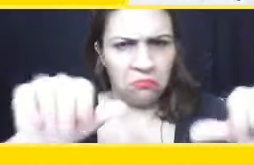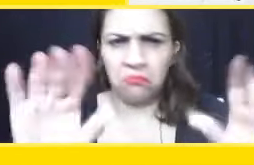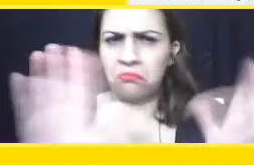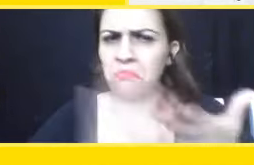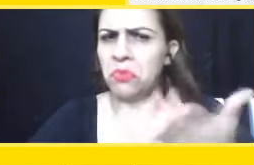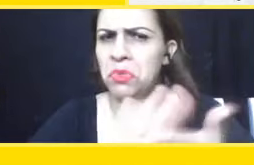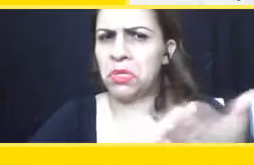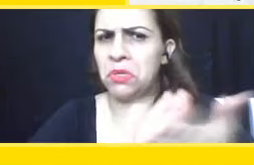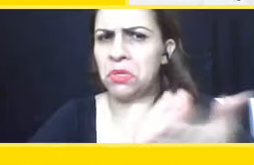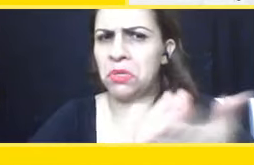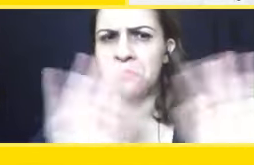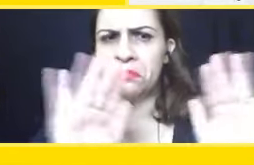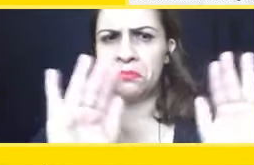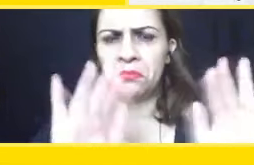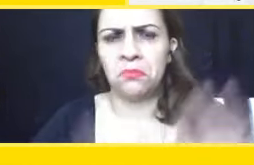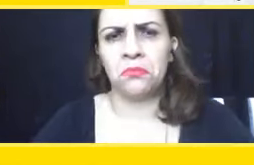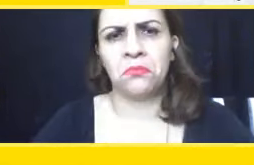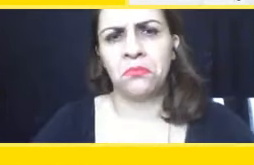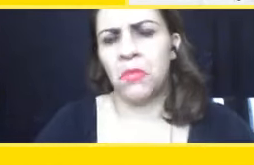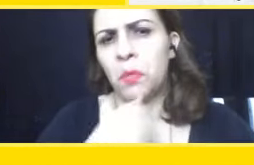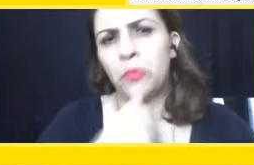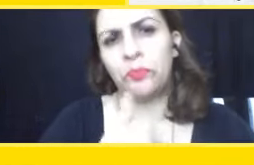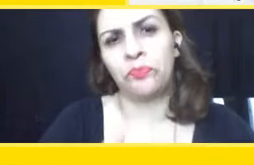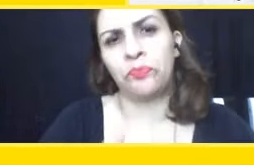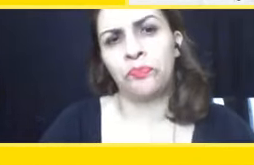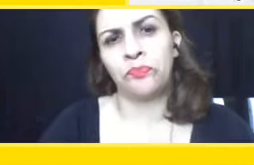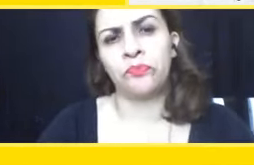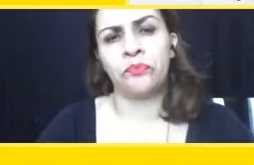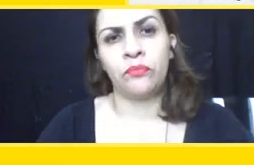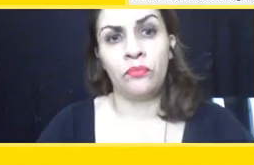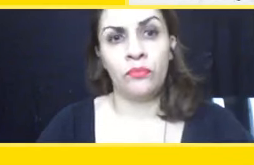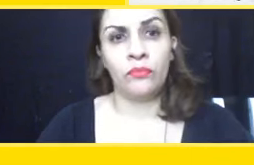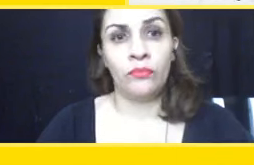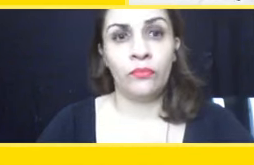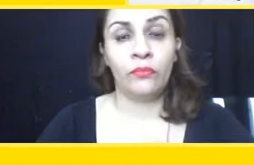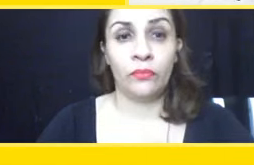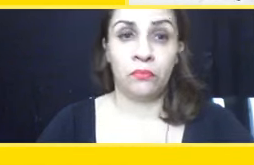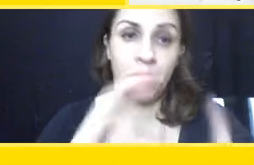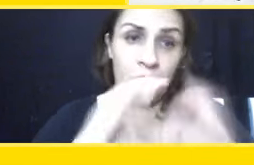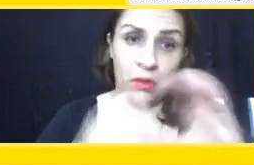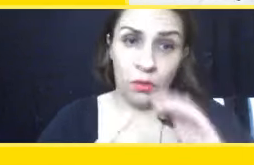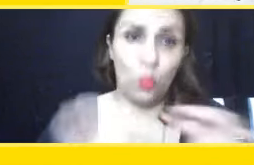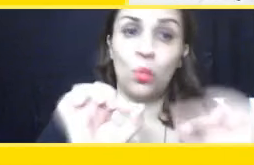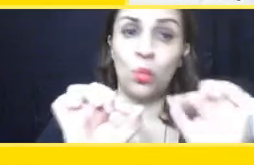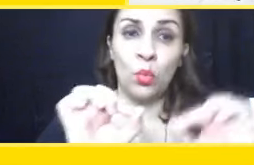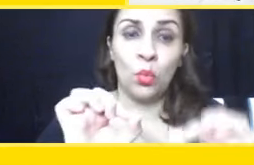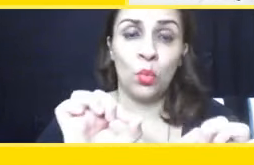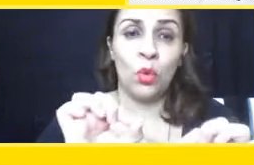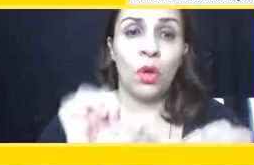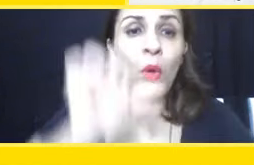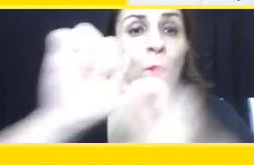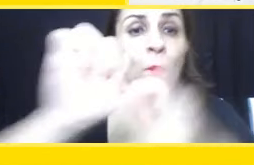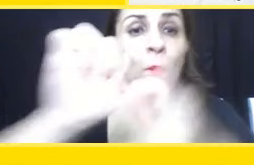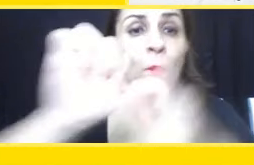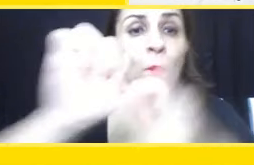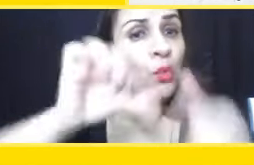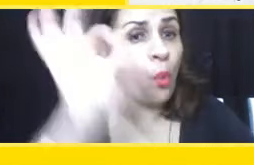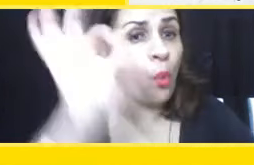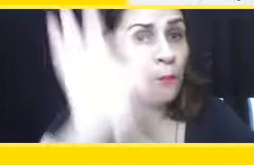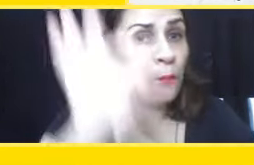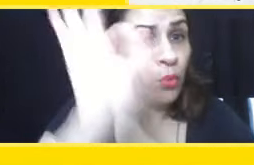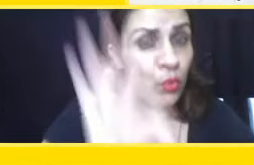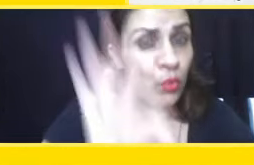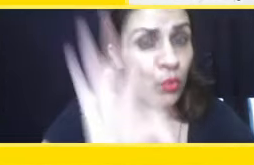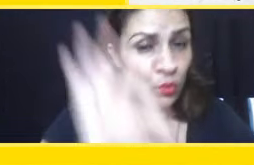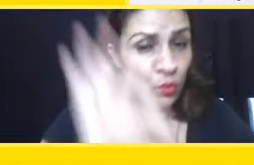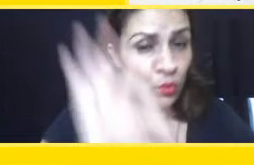isso. Ah, então, é assim, o que essa reforma fez foi alterar as alíquotas e incluir aí os